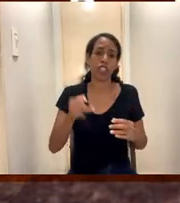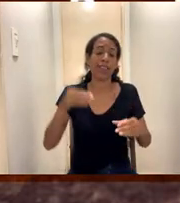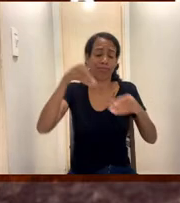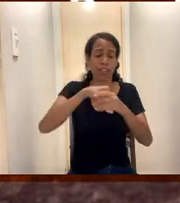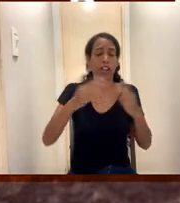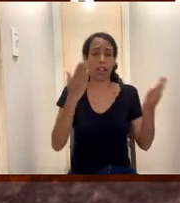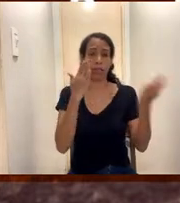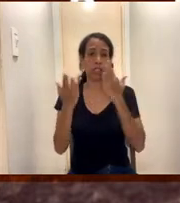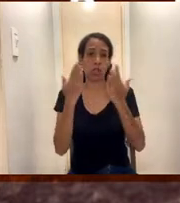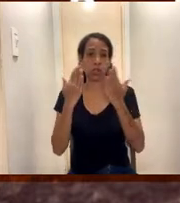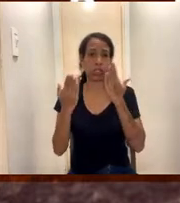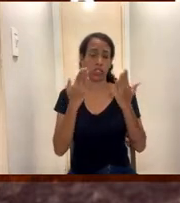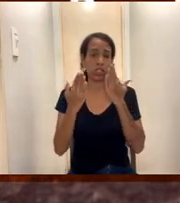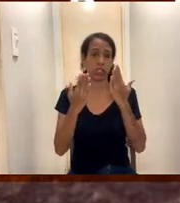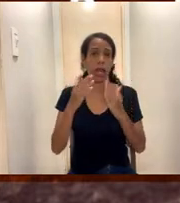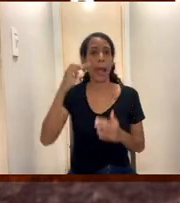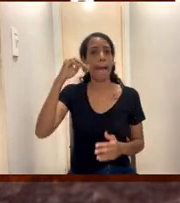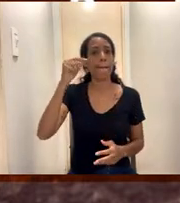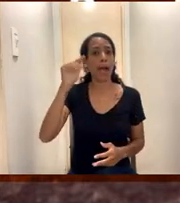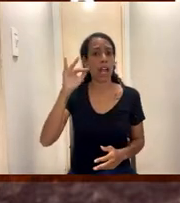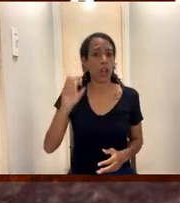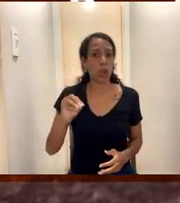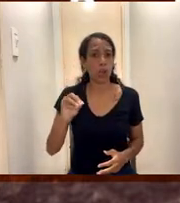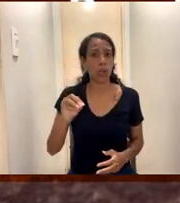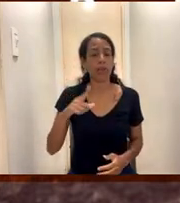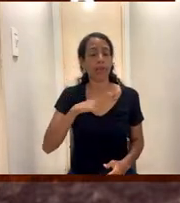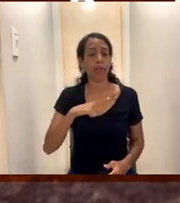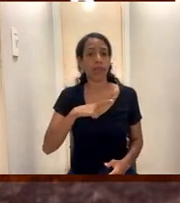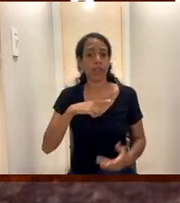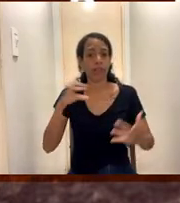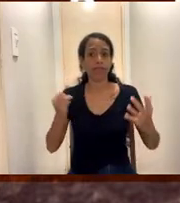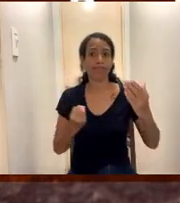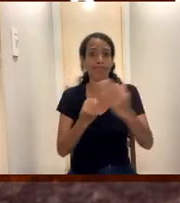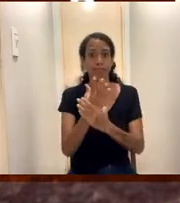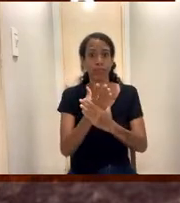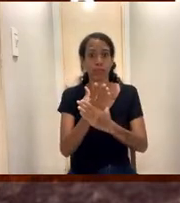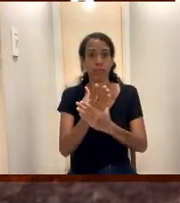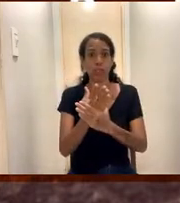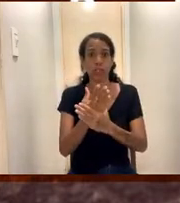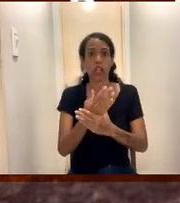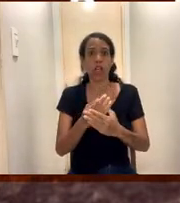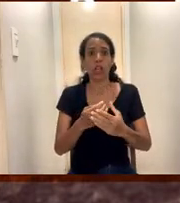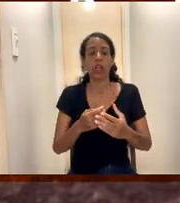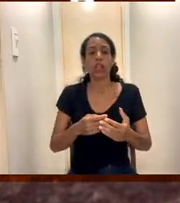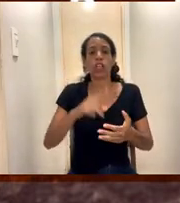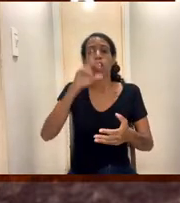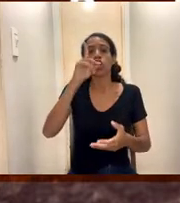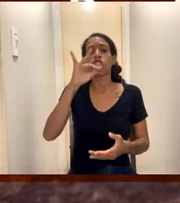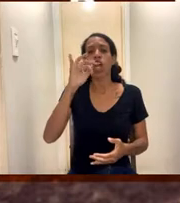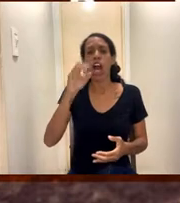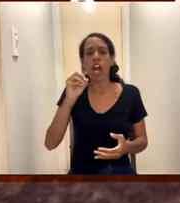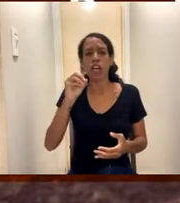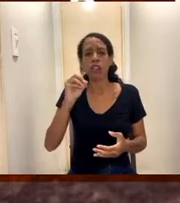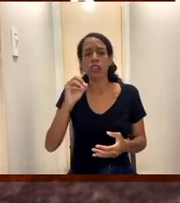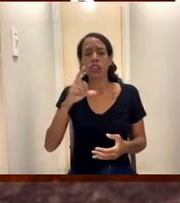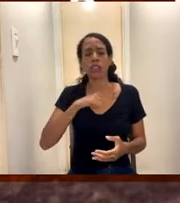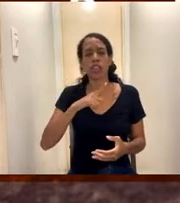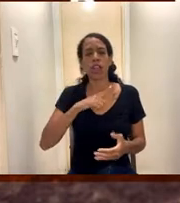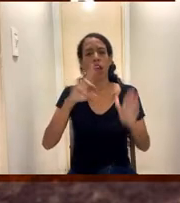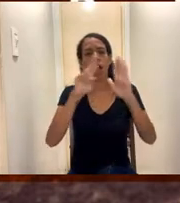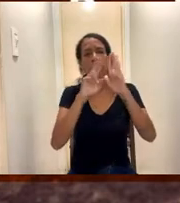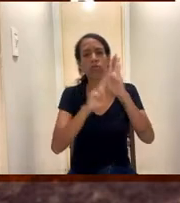categoria. Em maio, nós tivemos publicada no Diário Oficial da União a Resolução número 8